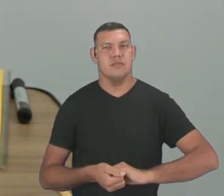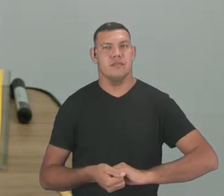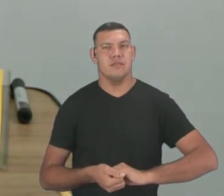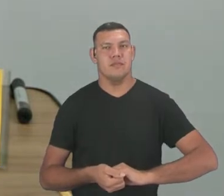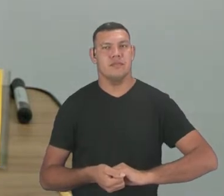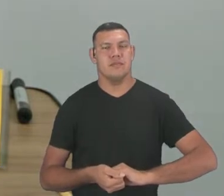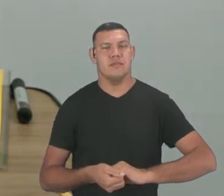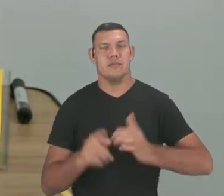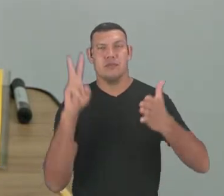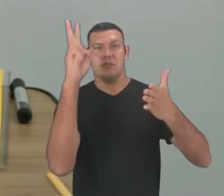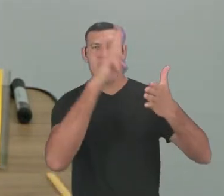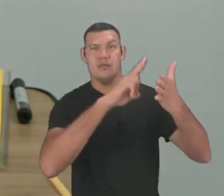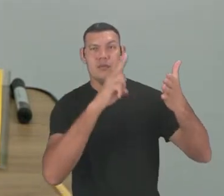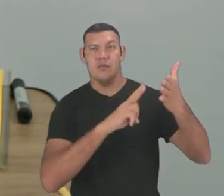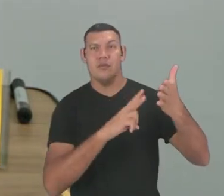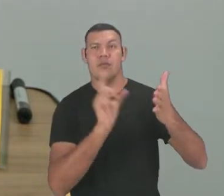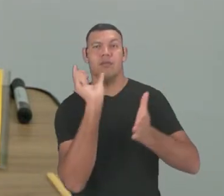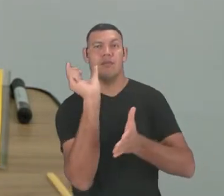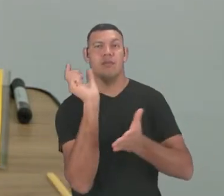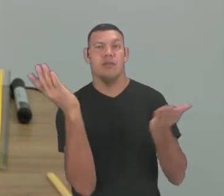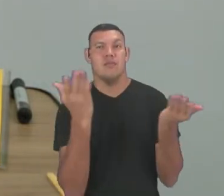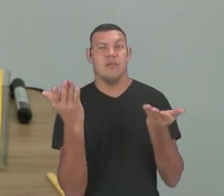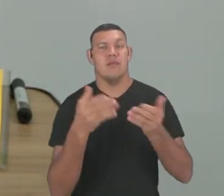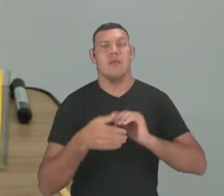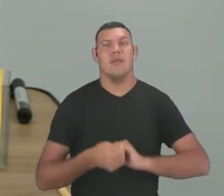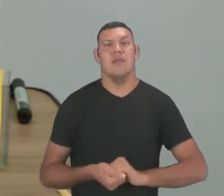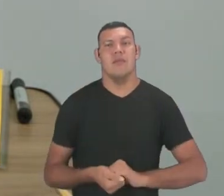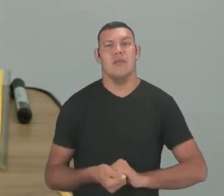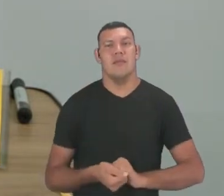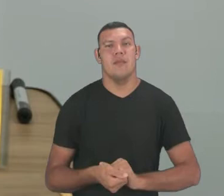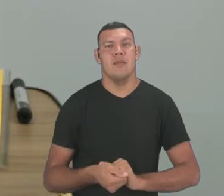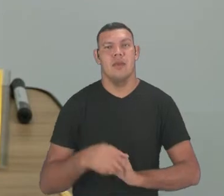nós vamos fazer a leitura desta palavra menininha